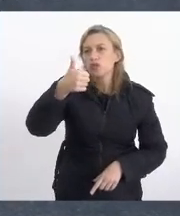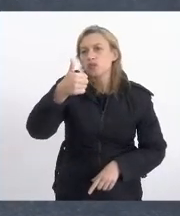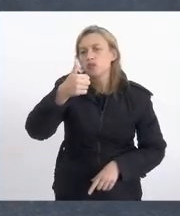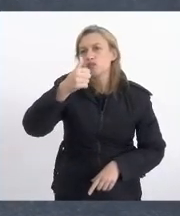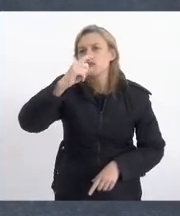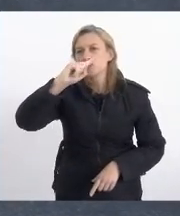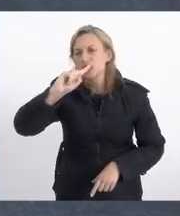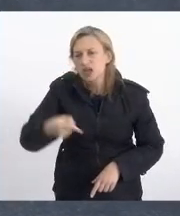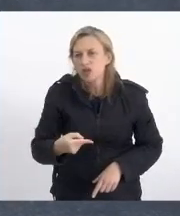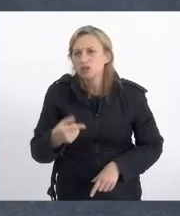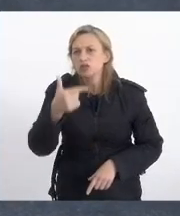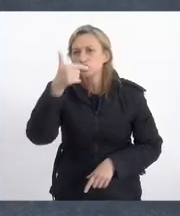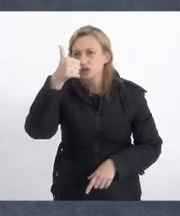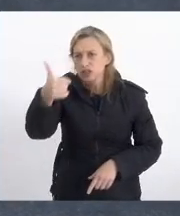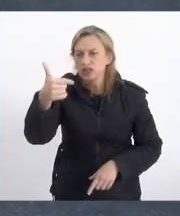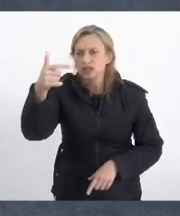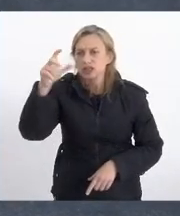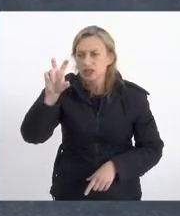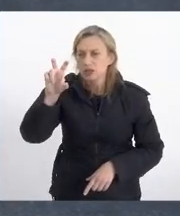pessoas.